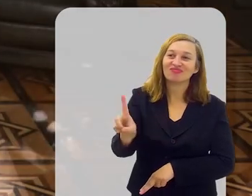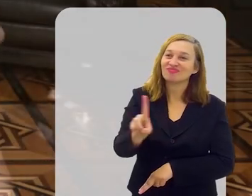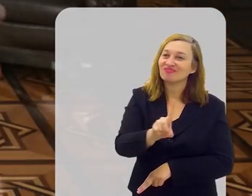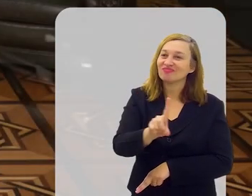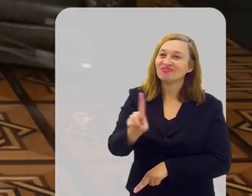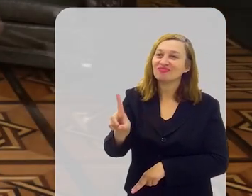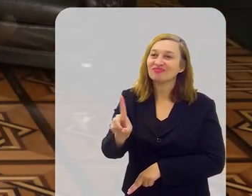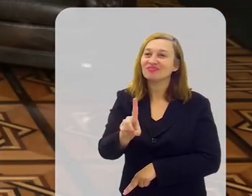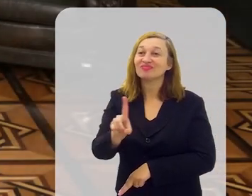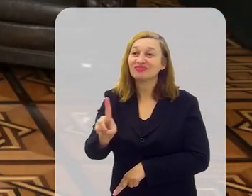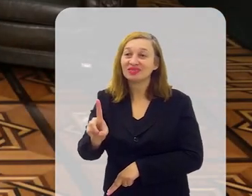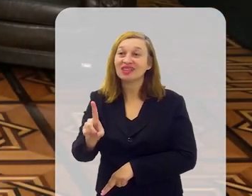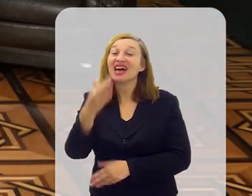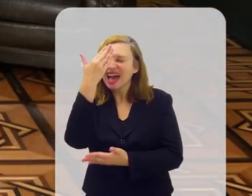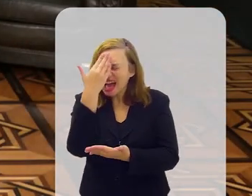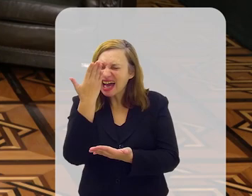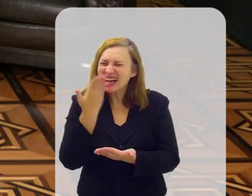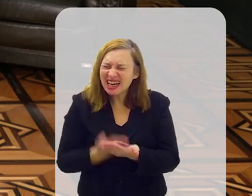nunca